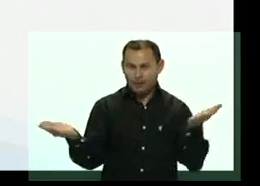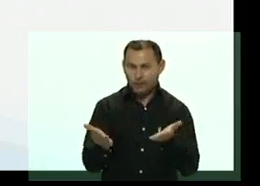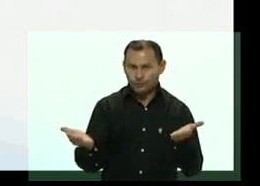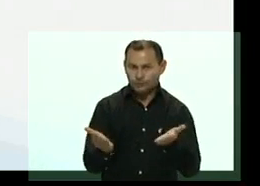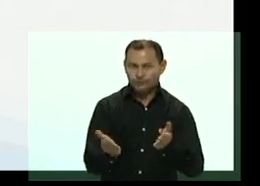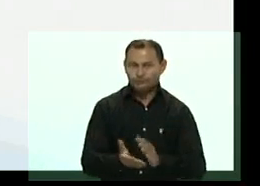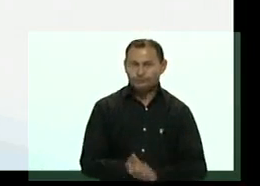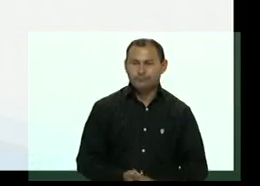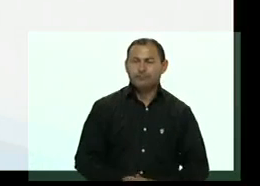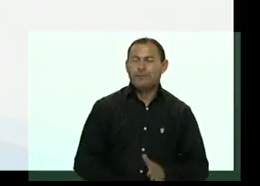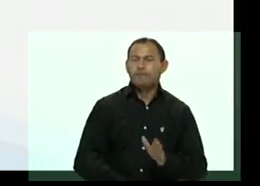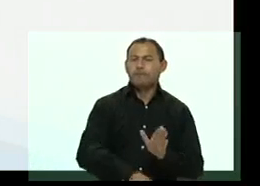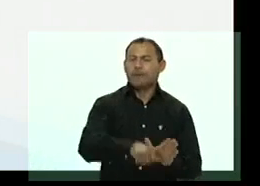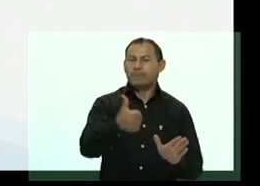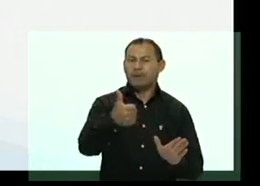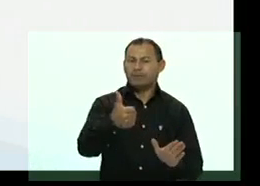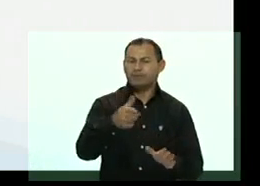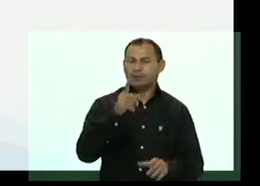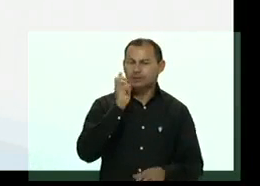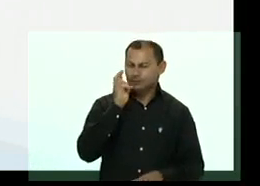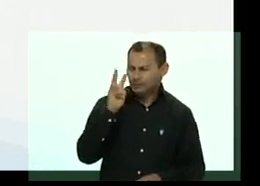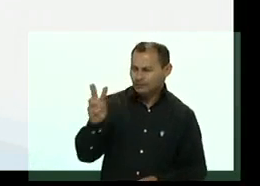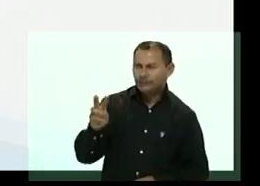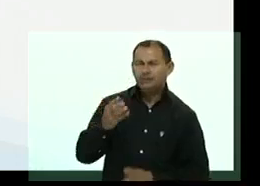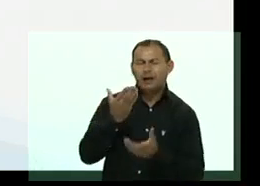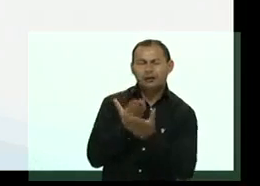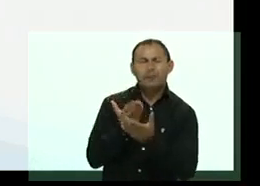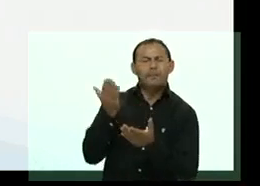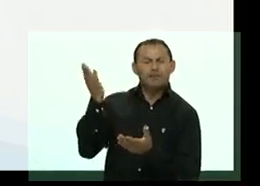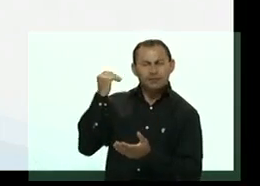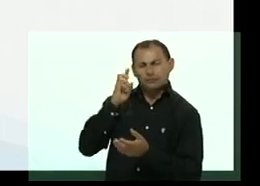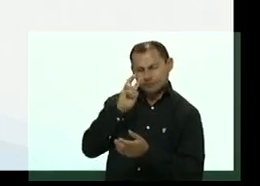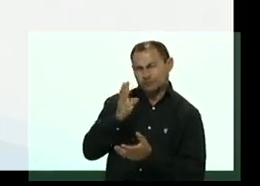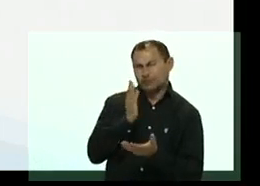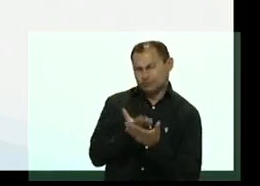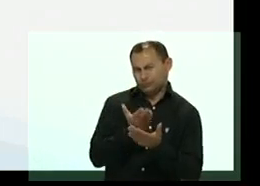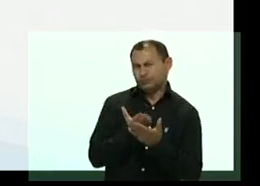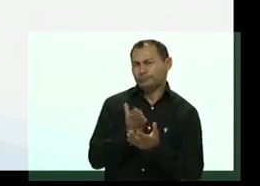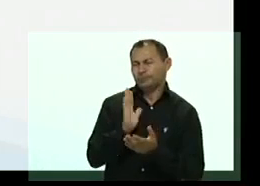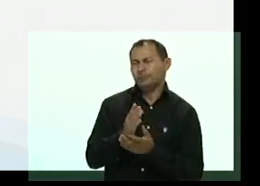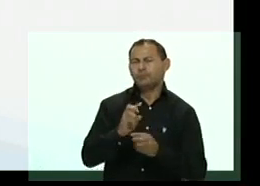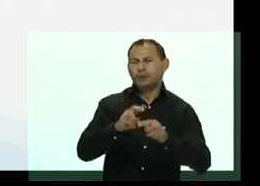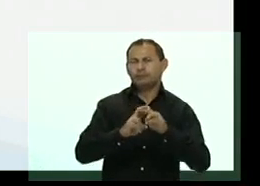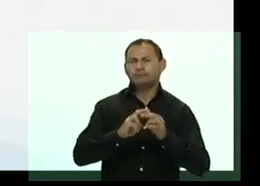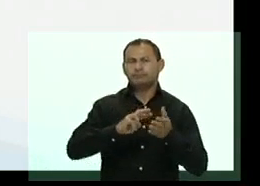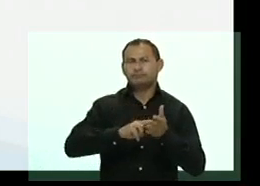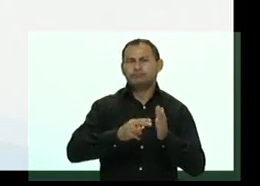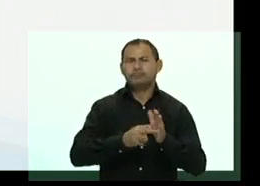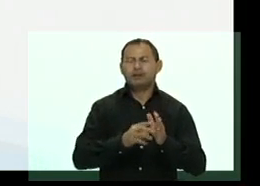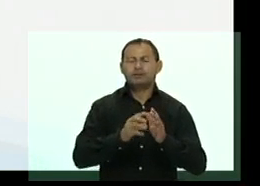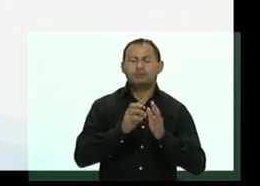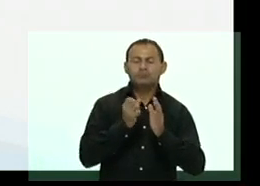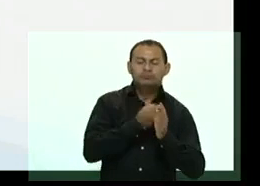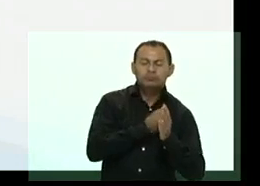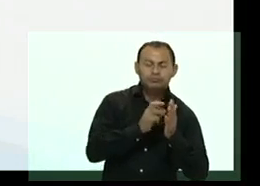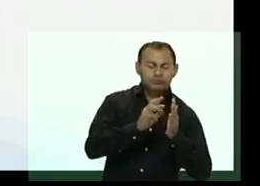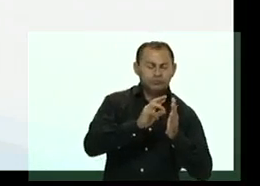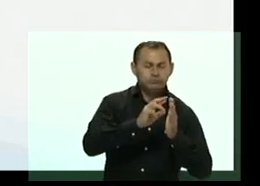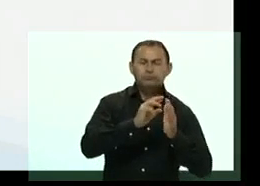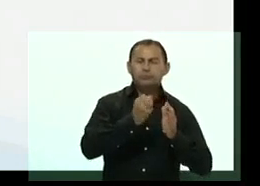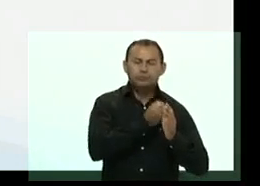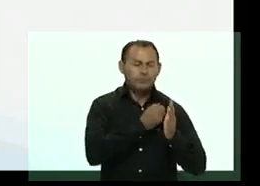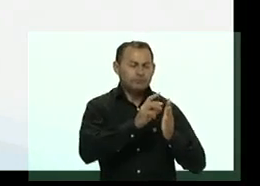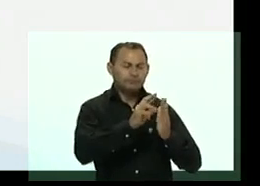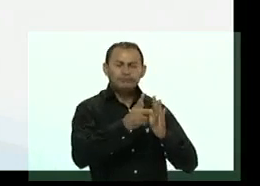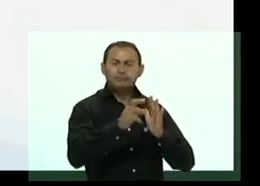hoje. Primeiramente, você já viu em aulas anteriores que por meio da definição de derivada, associada